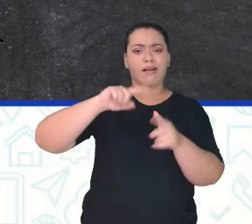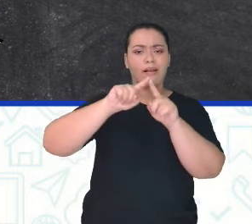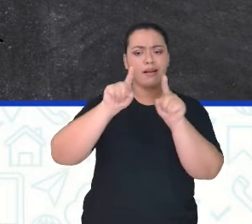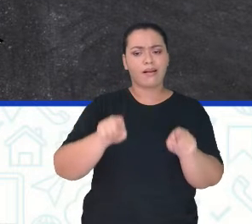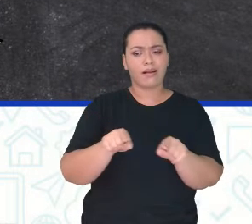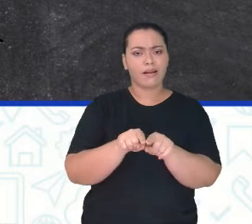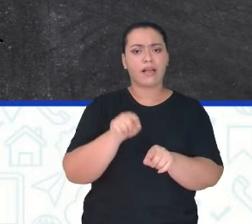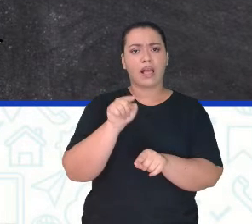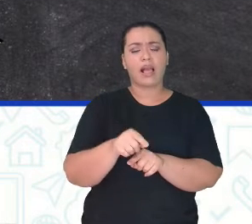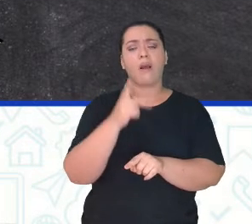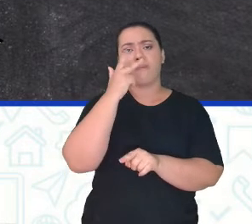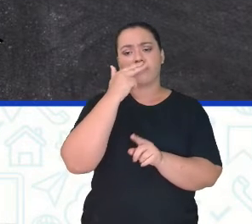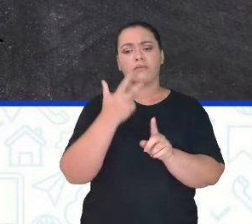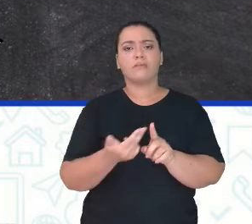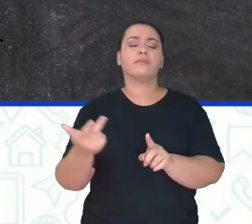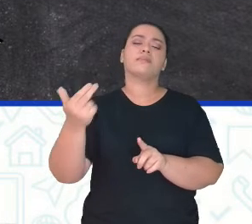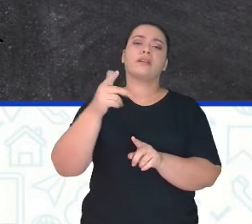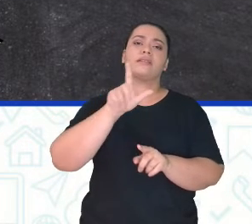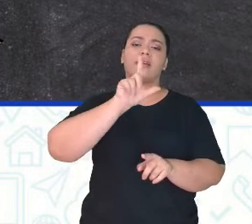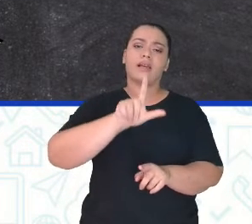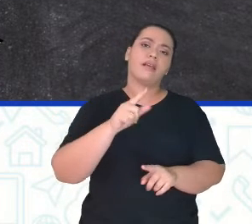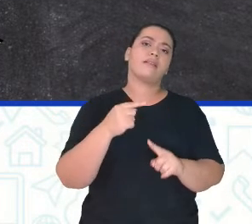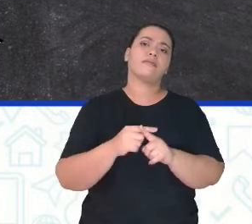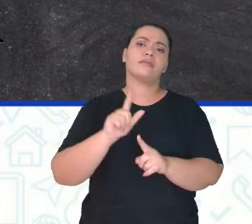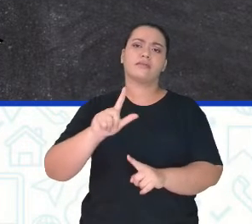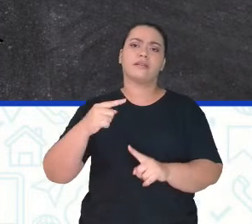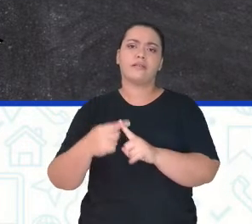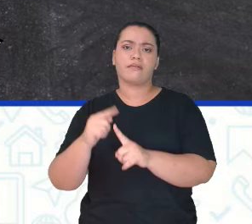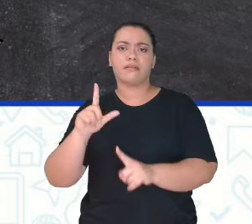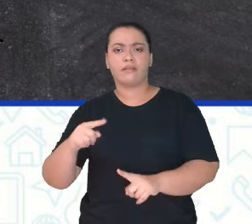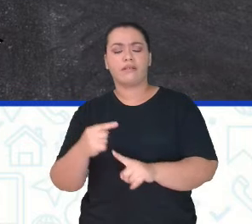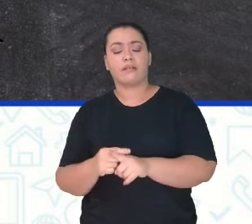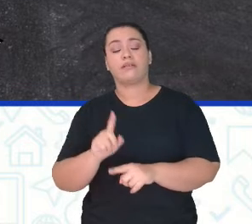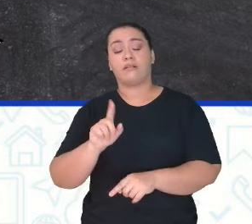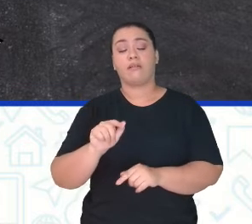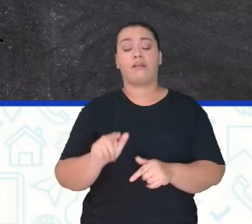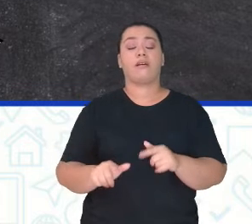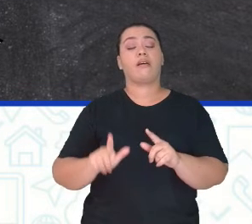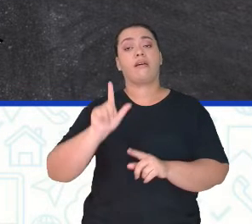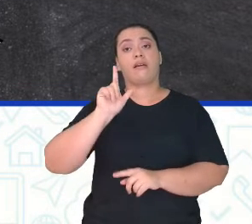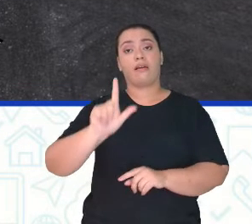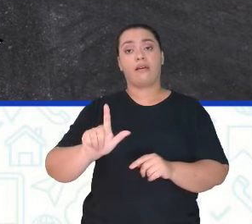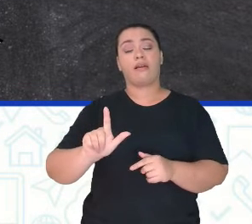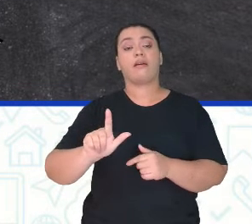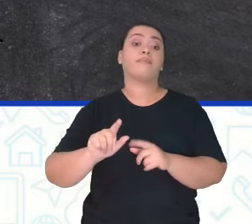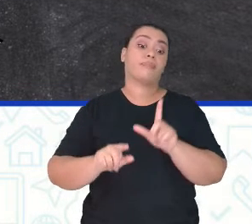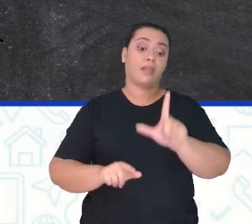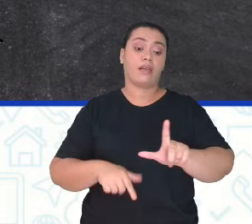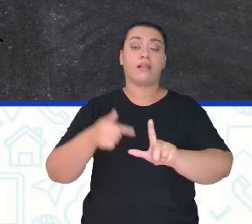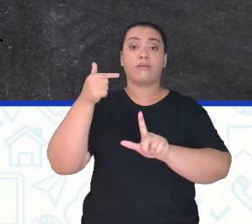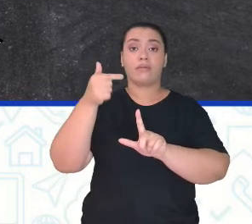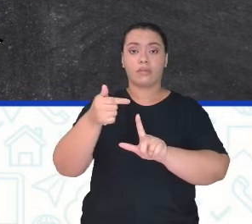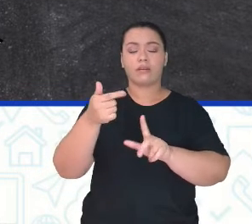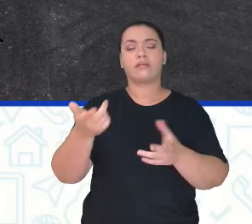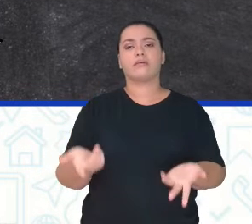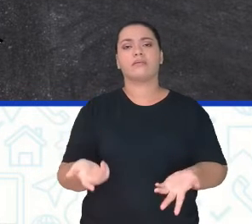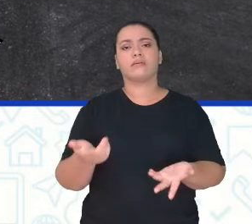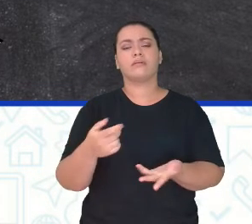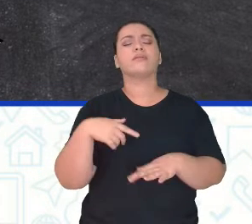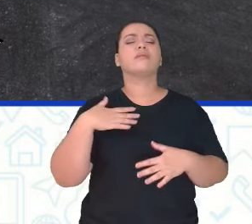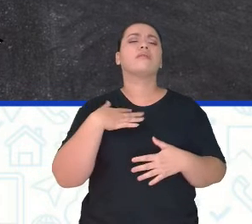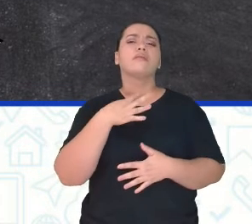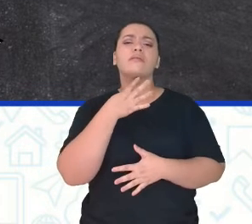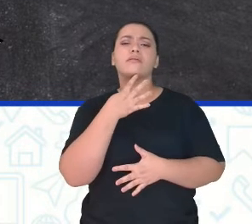tem lados iguais. Então, é L vezes L, L ao quadrado. Então, veja, a gente viu tudo isso. Agora, eu queria saber de